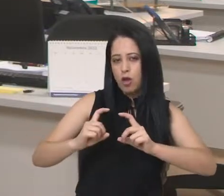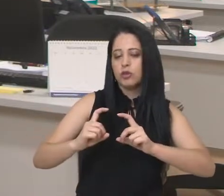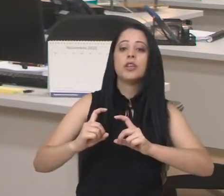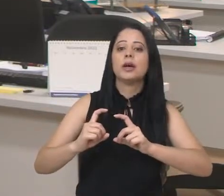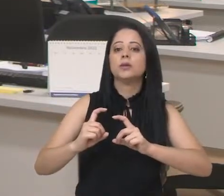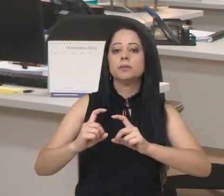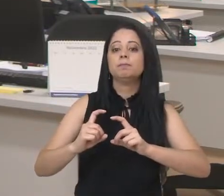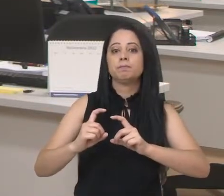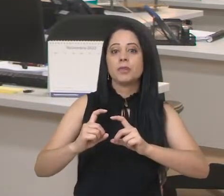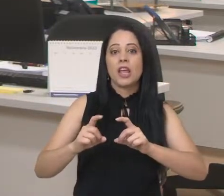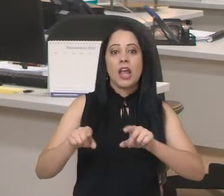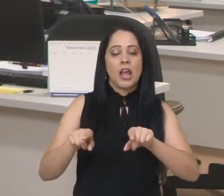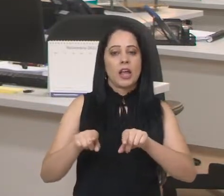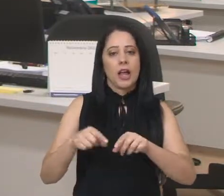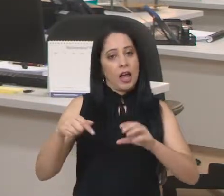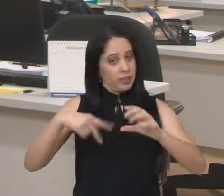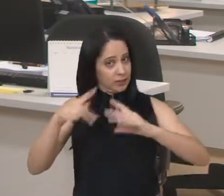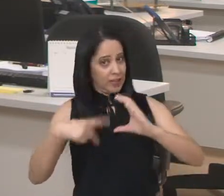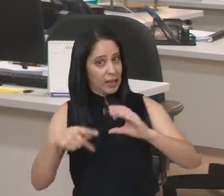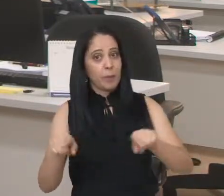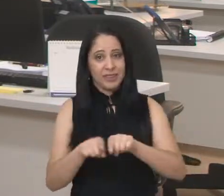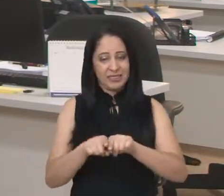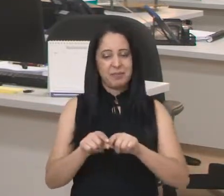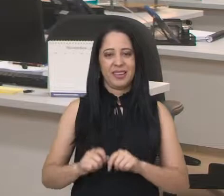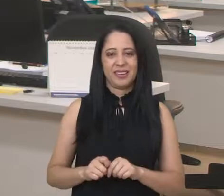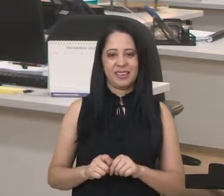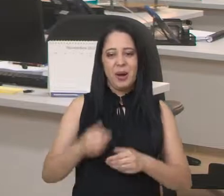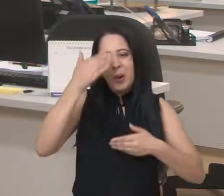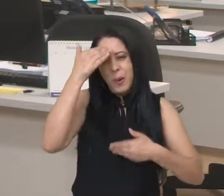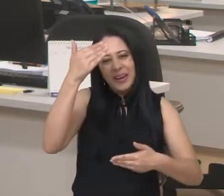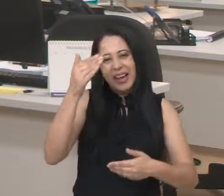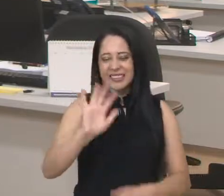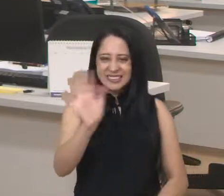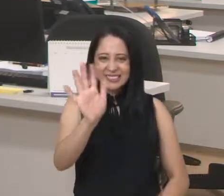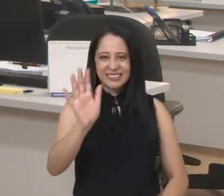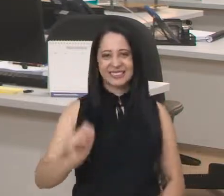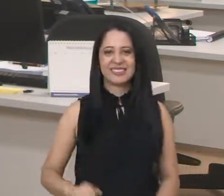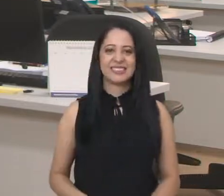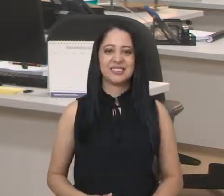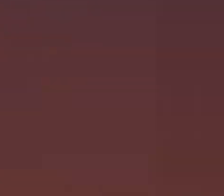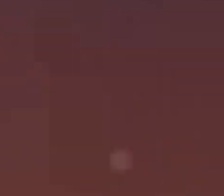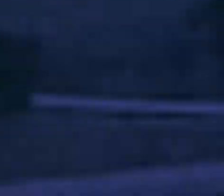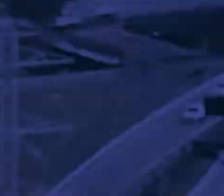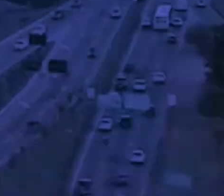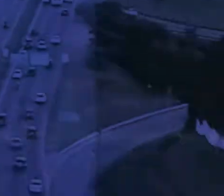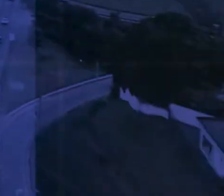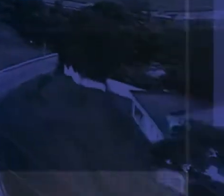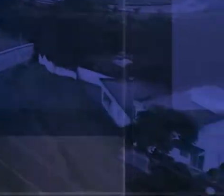aconteceu de mais importante na cidade e na Câmara. Muito obrigado pela sua audiência. Tchau!